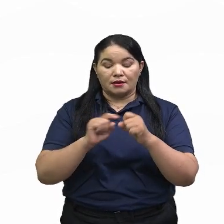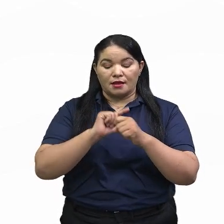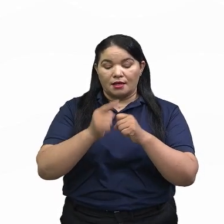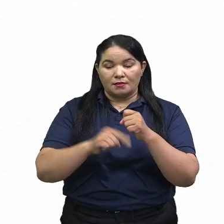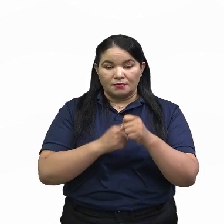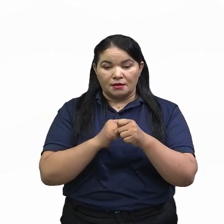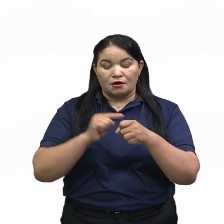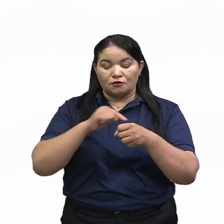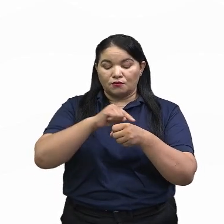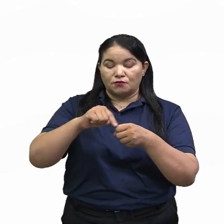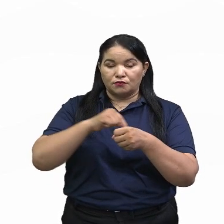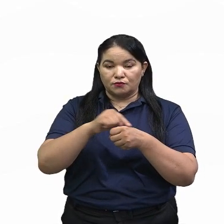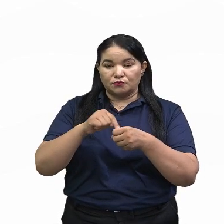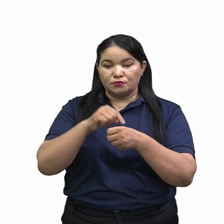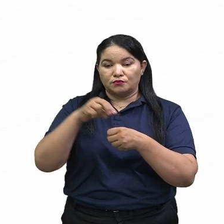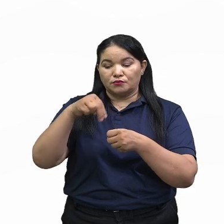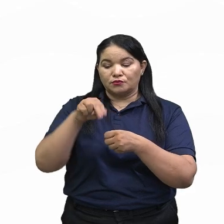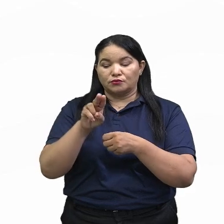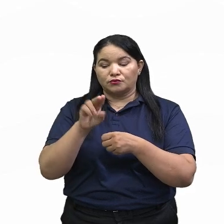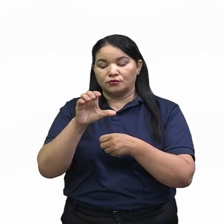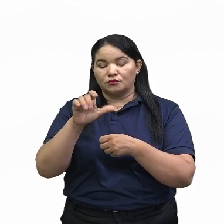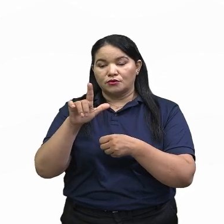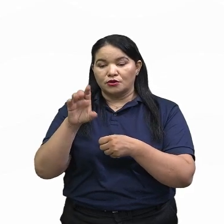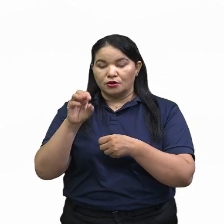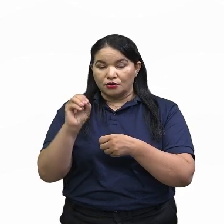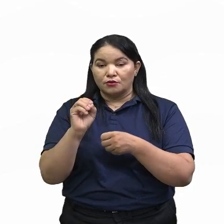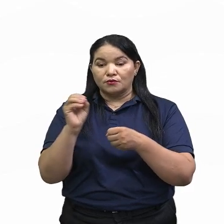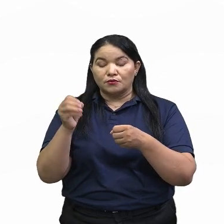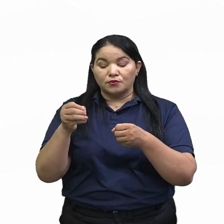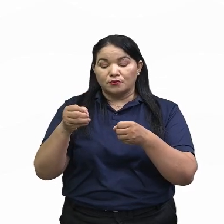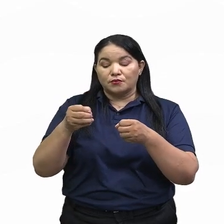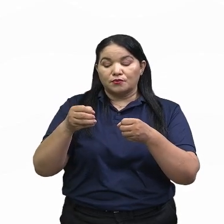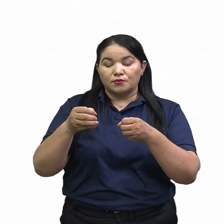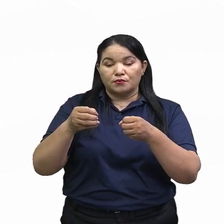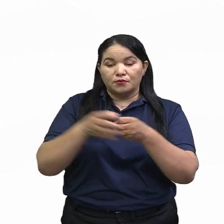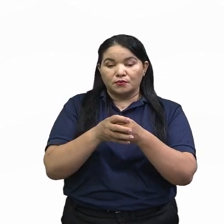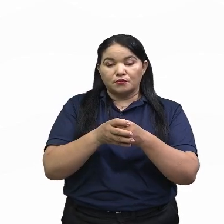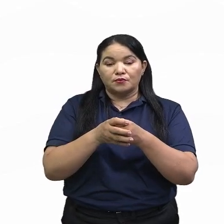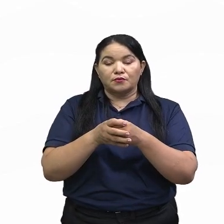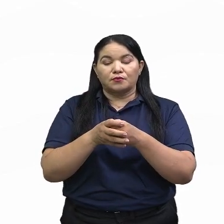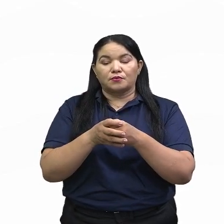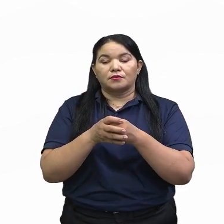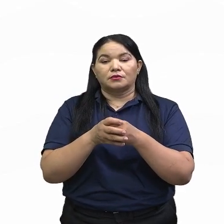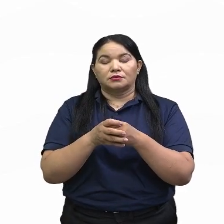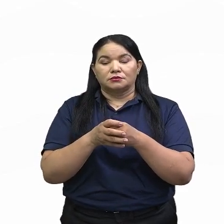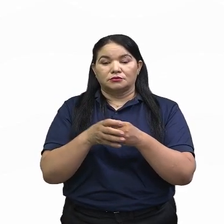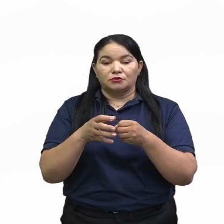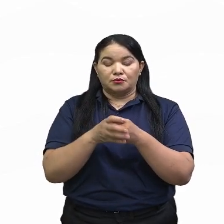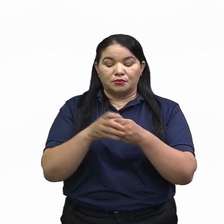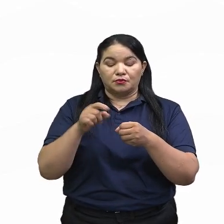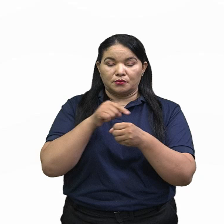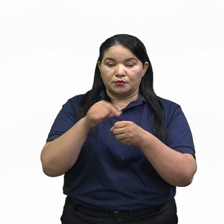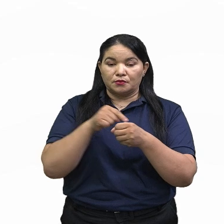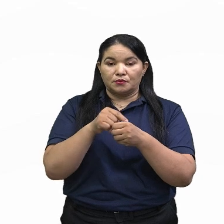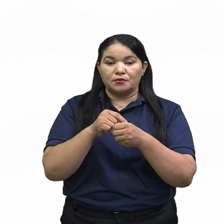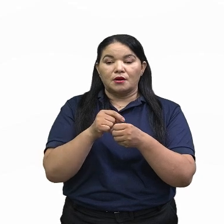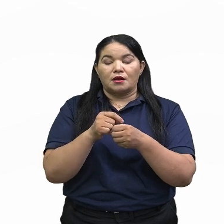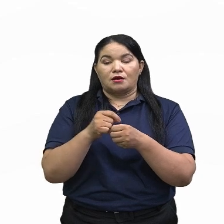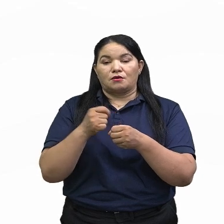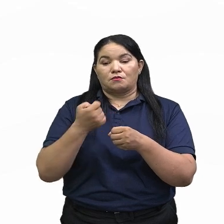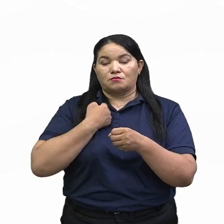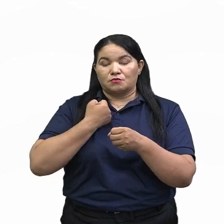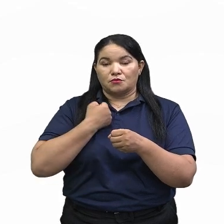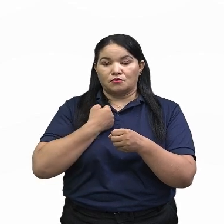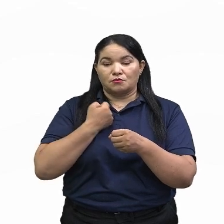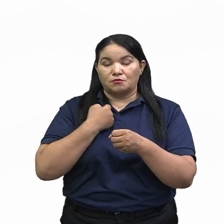junção de núcleos atômicos, produzindo um núcleo de maior número atômico